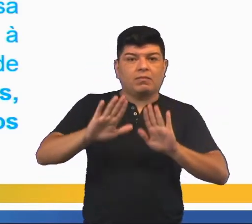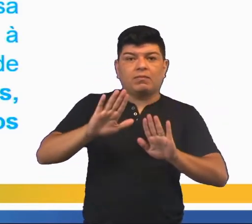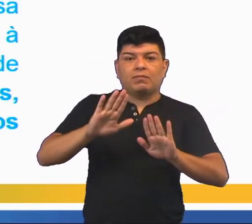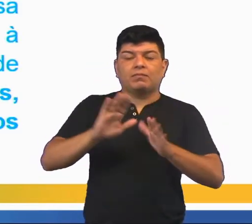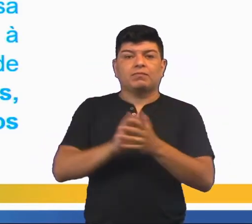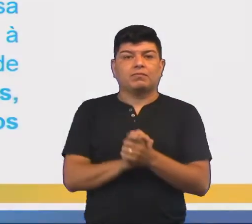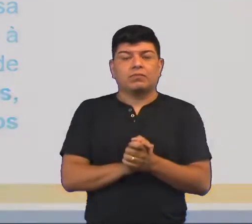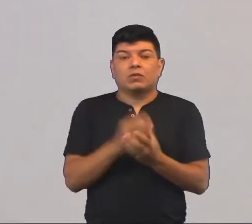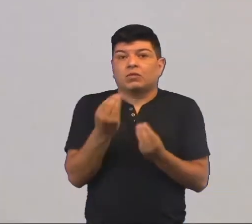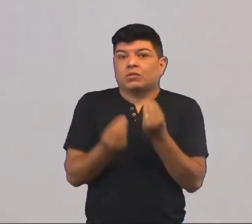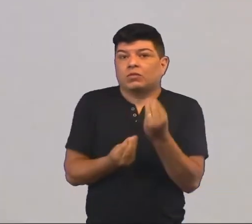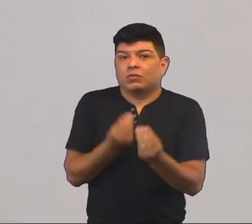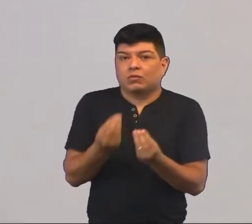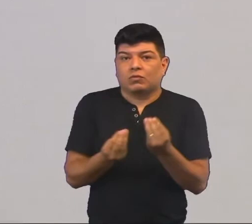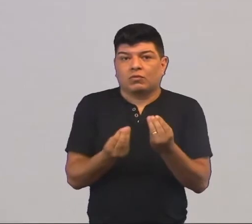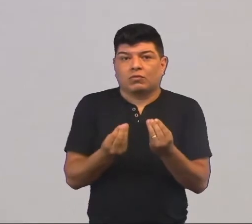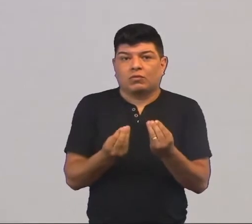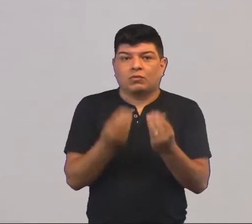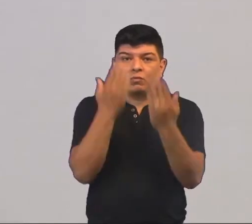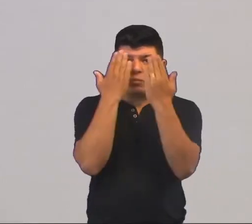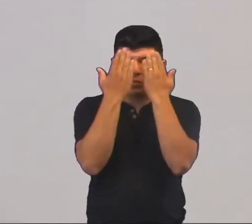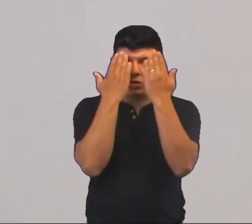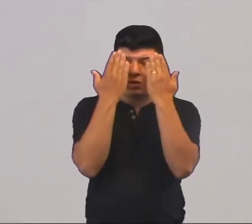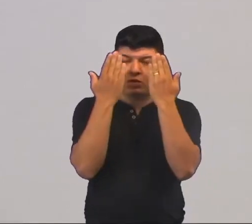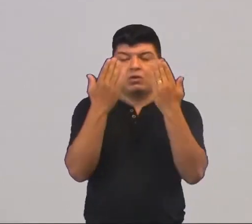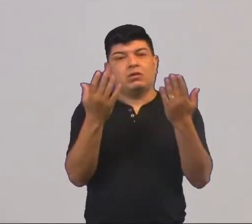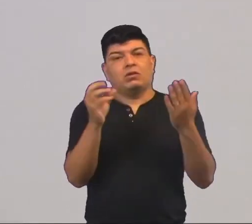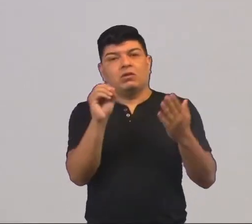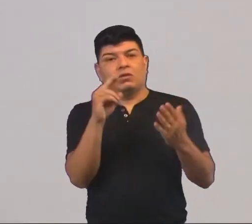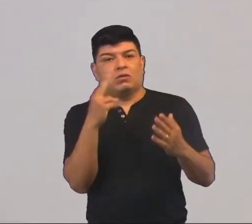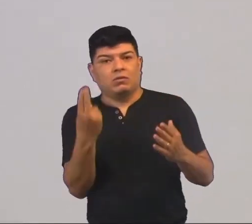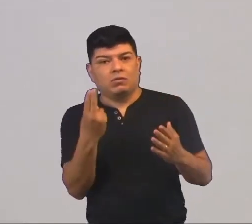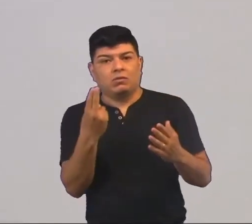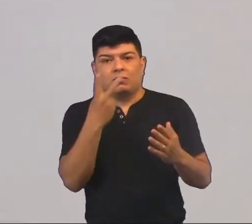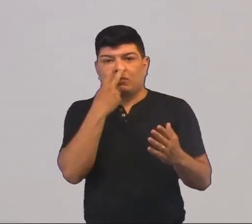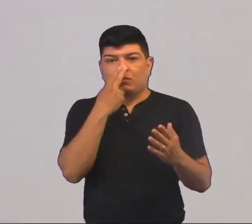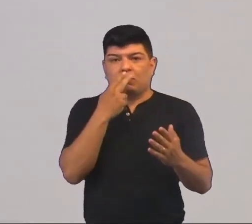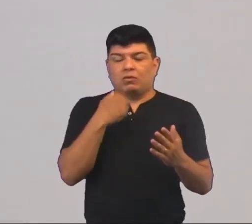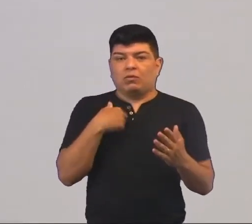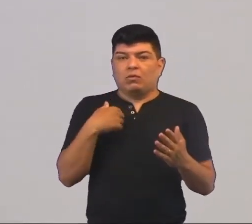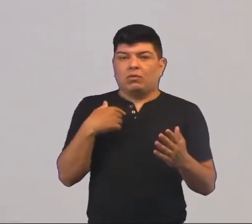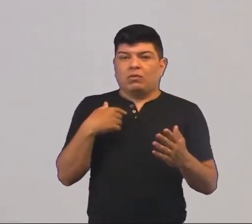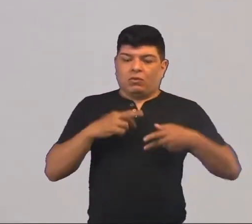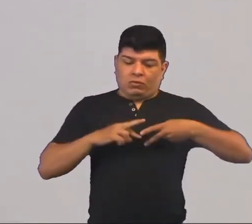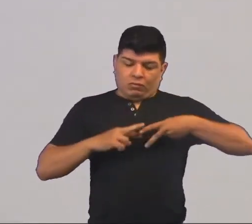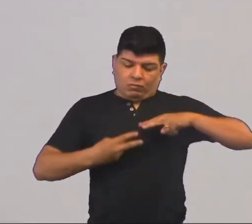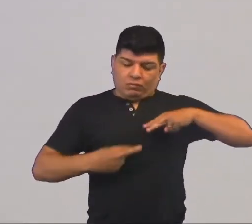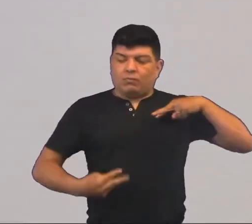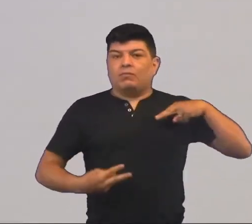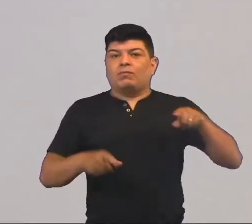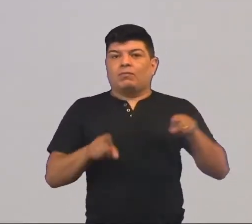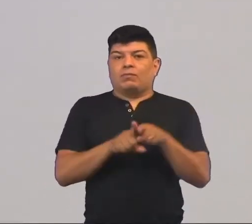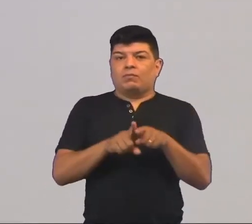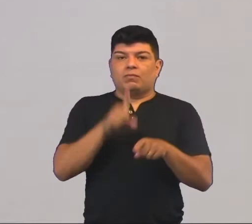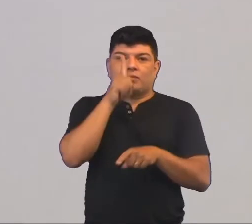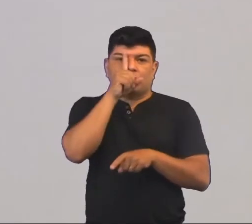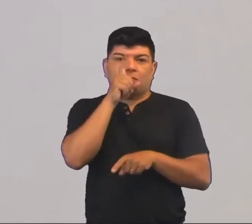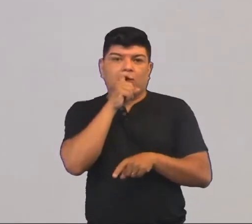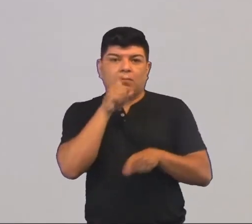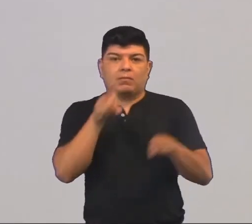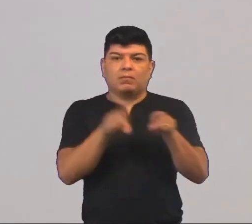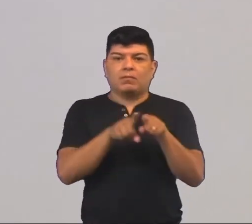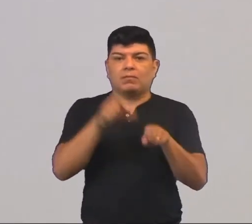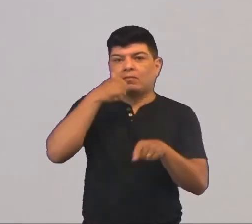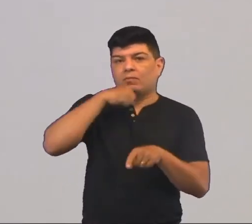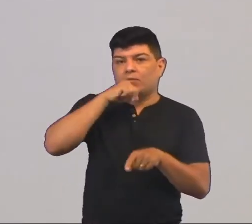dependendo de como você esteja psicologicamente, ou o seu gene, né, vindo dos seus pais, né, da